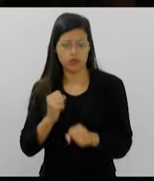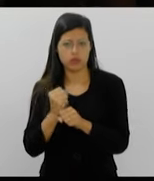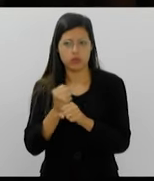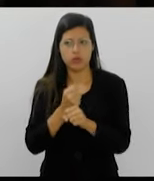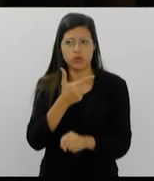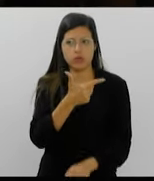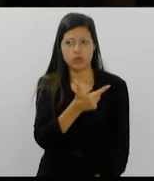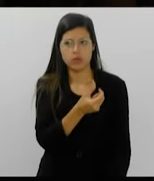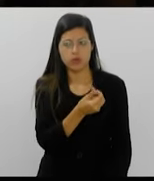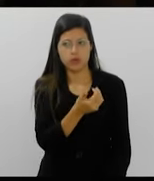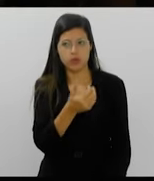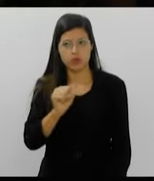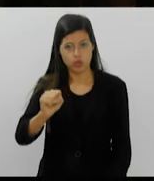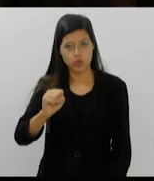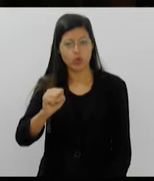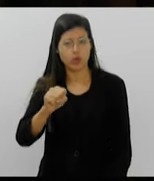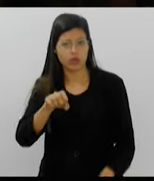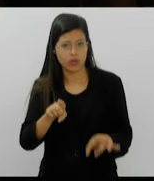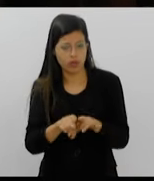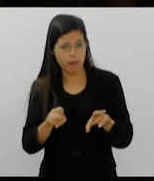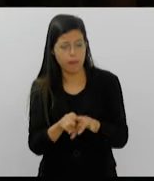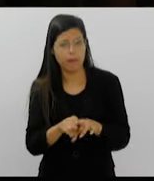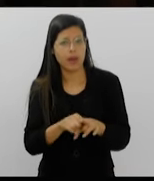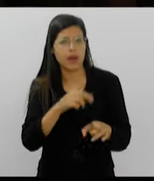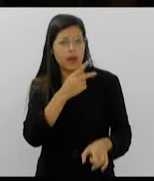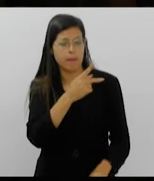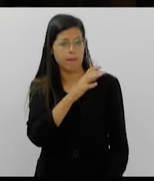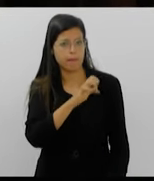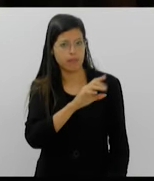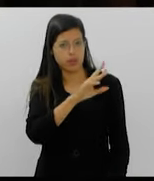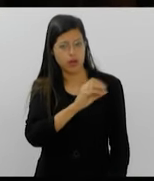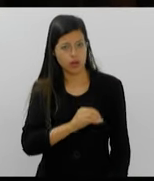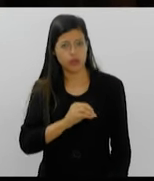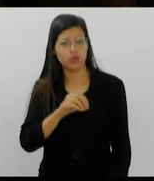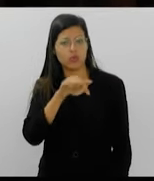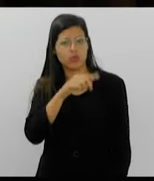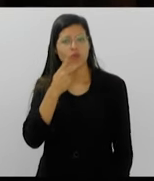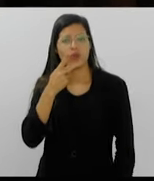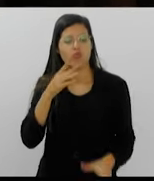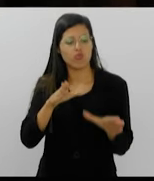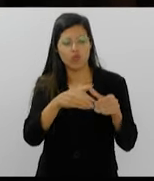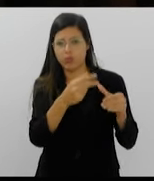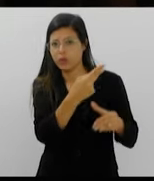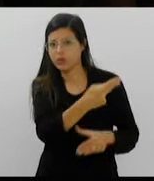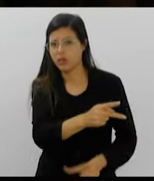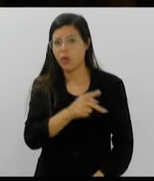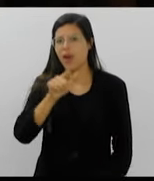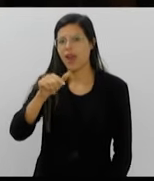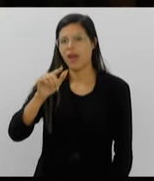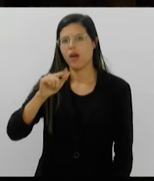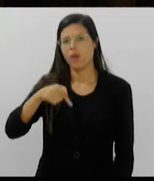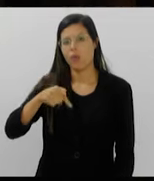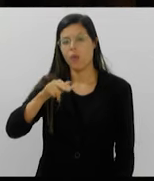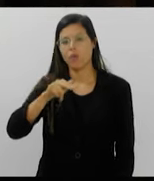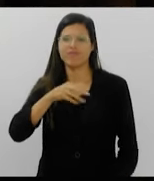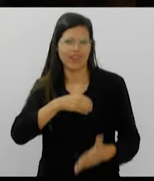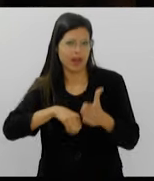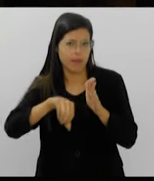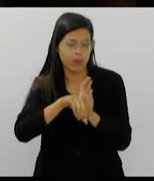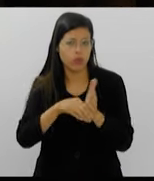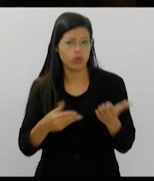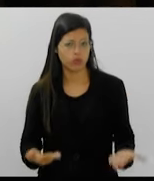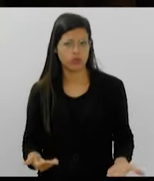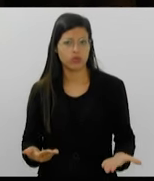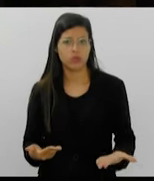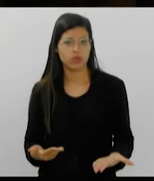senhor Pedro Fernandes, do seu grupo político, como quadrilheiros. Quem bate abaixo da linha da cintura chama-se Eduardo Paes.